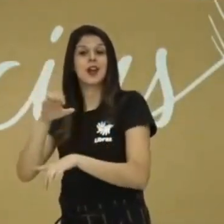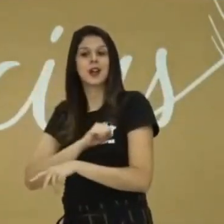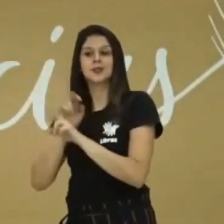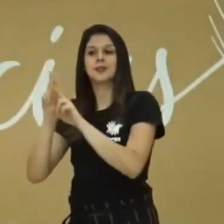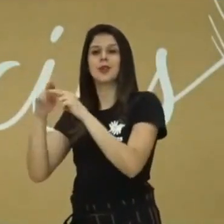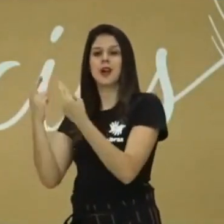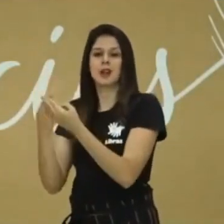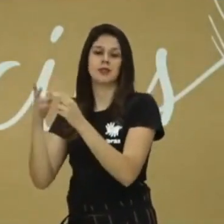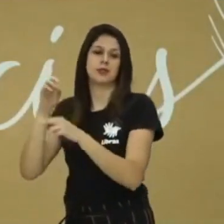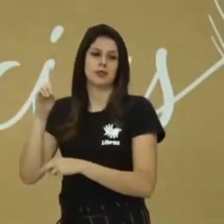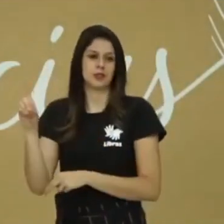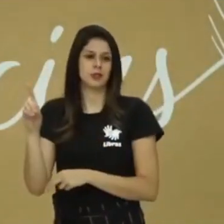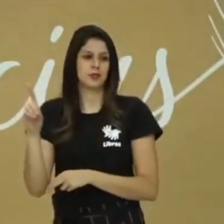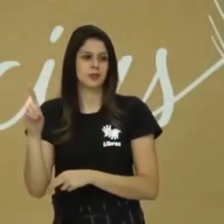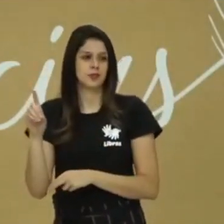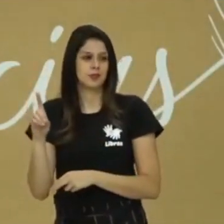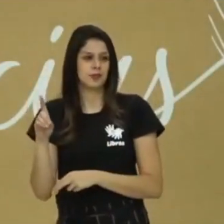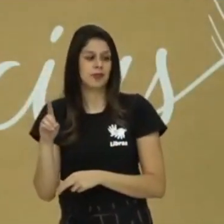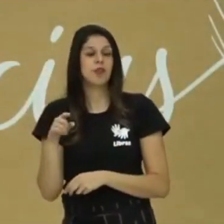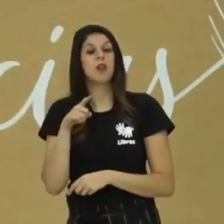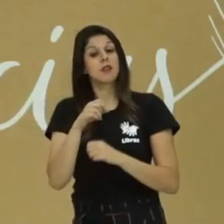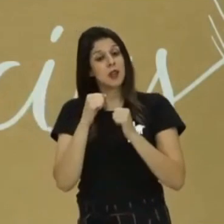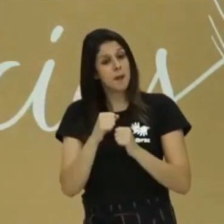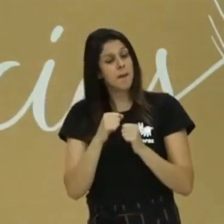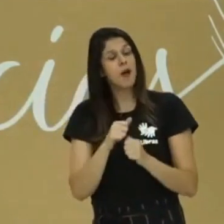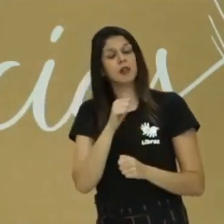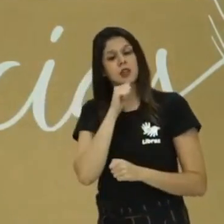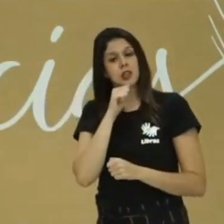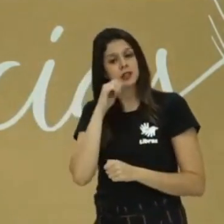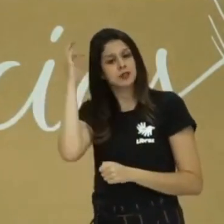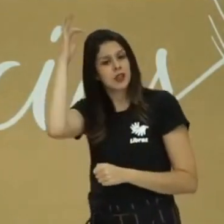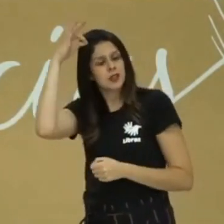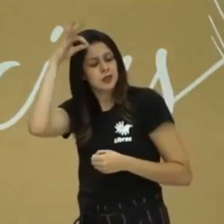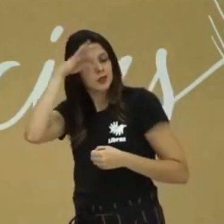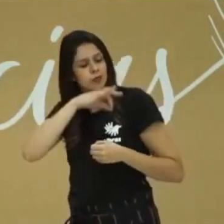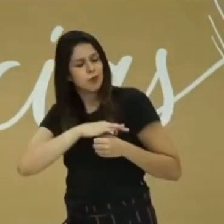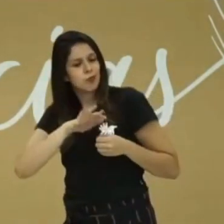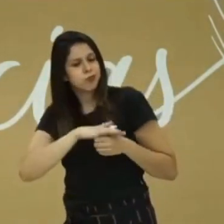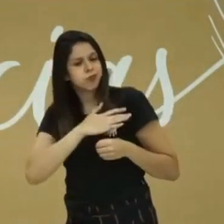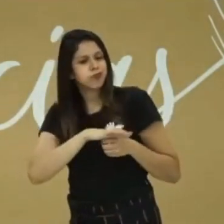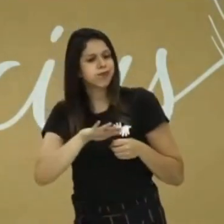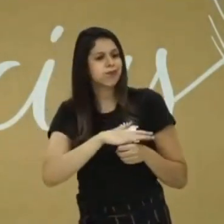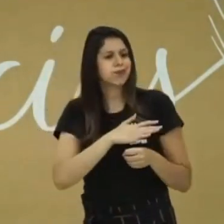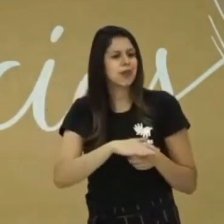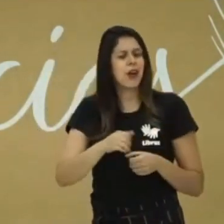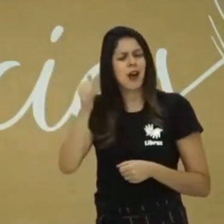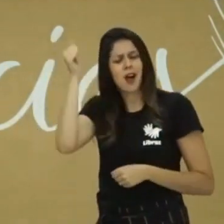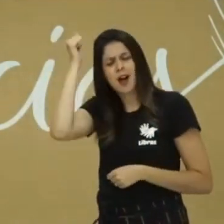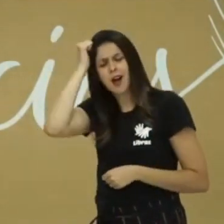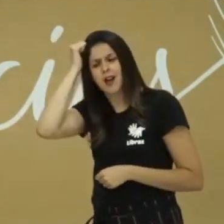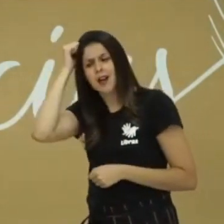ainda dá tempo além de você ser cheio do espírito o que você se arrepender dos seus